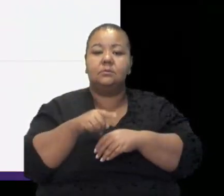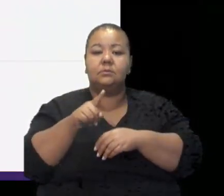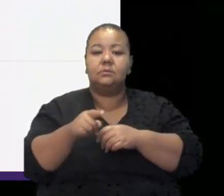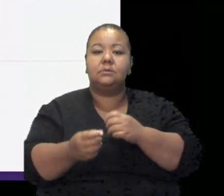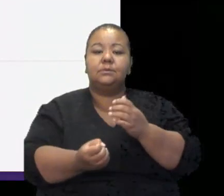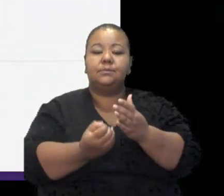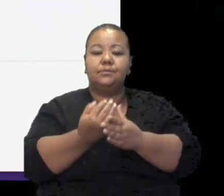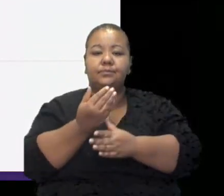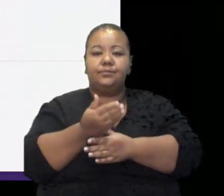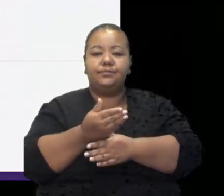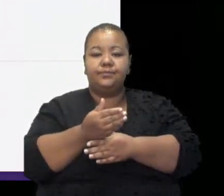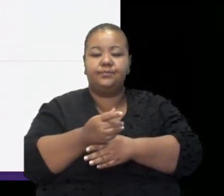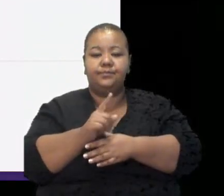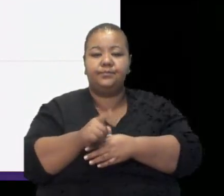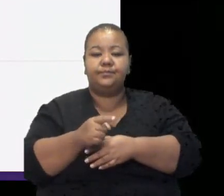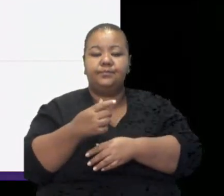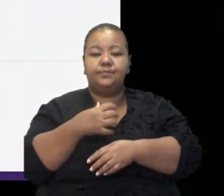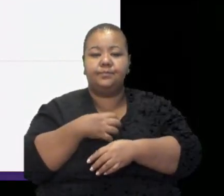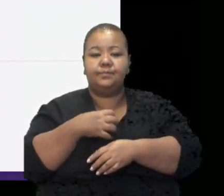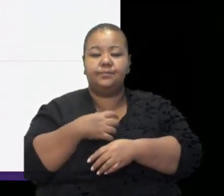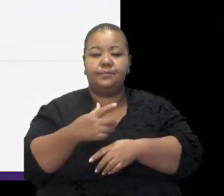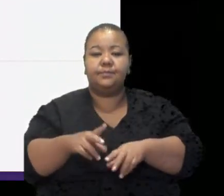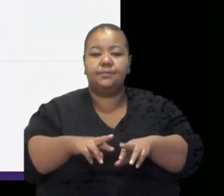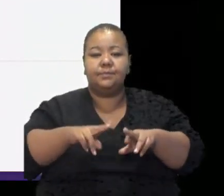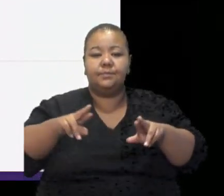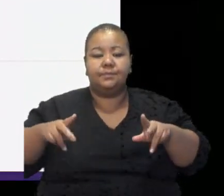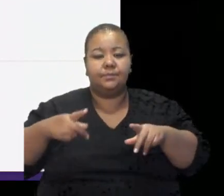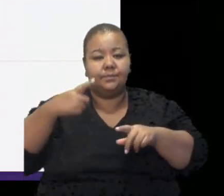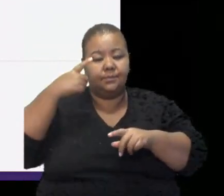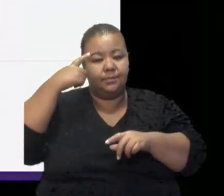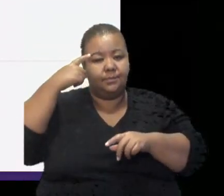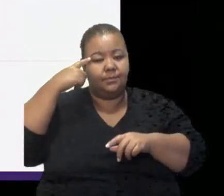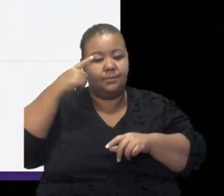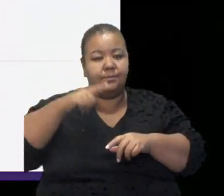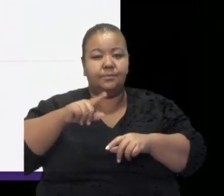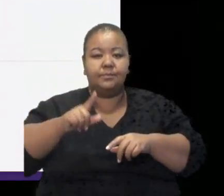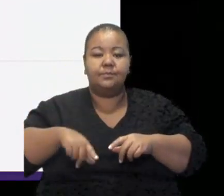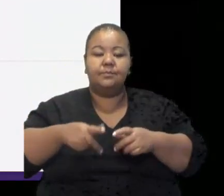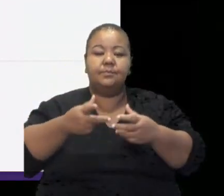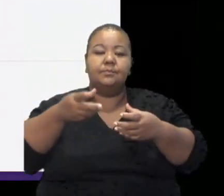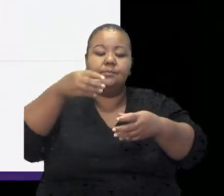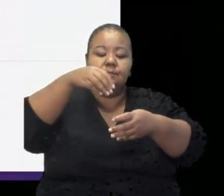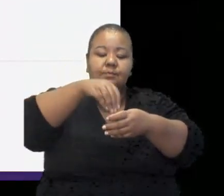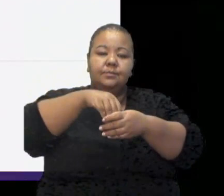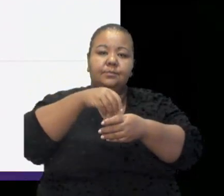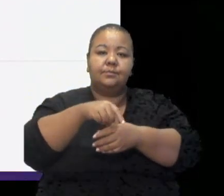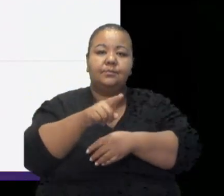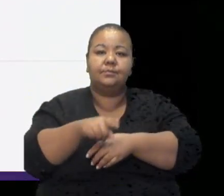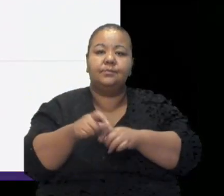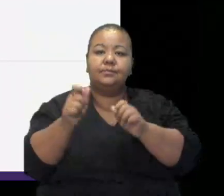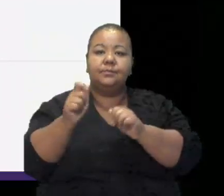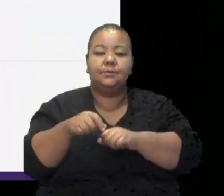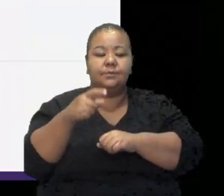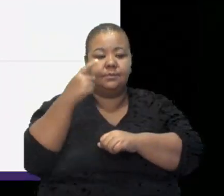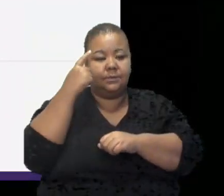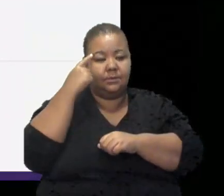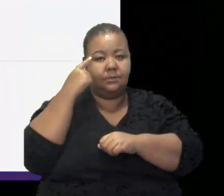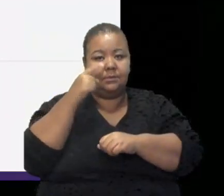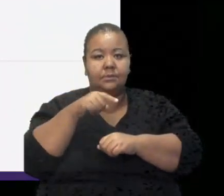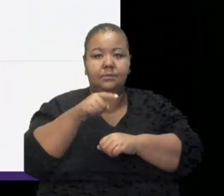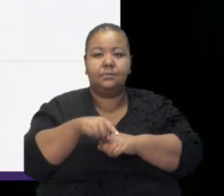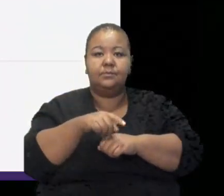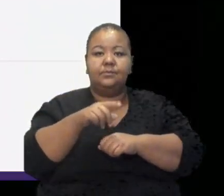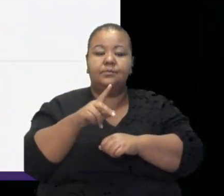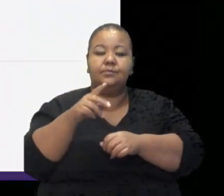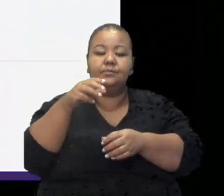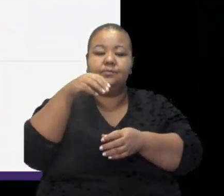vai me gerar, né, uma forma diferente de pensar em componentes do Just in Time. Então, eu posso pensar em Just